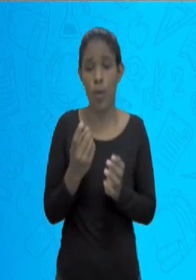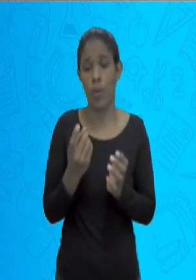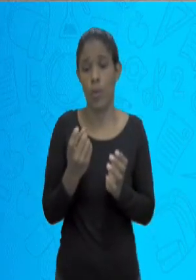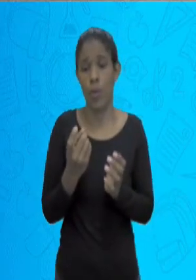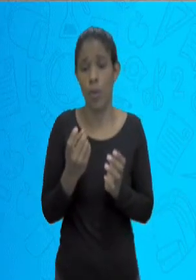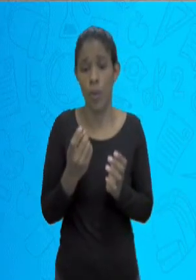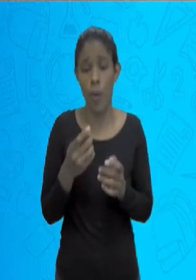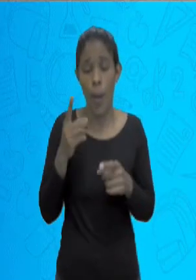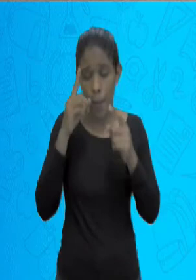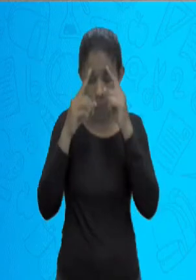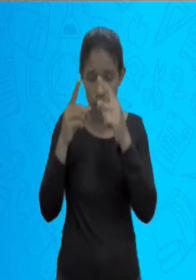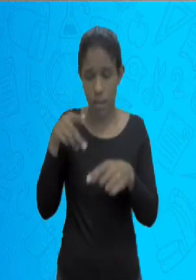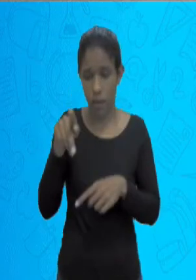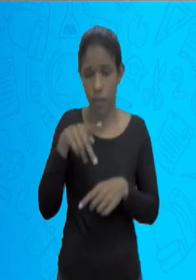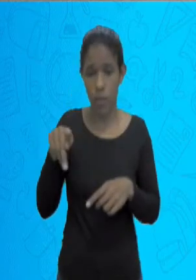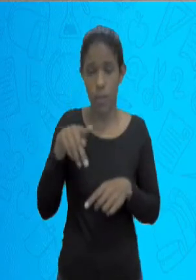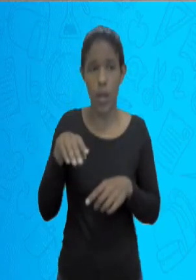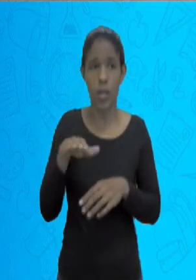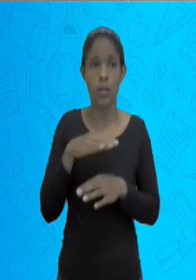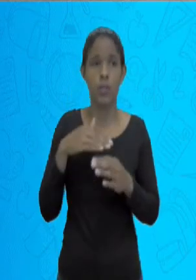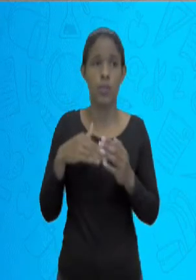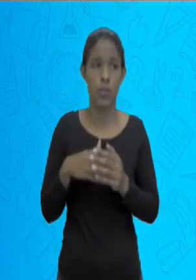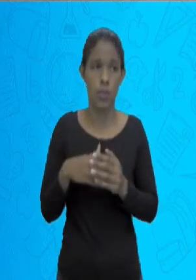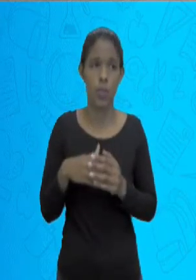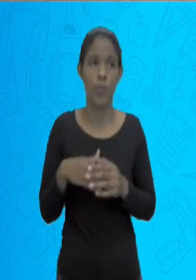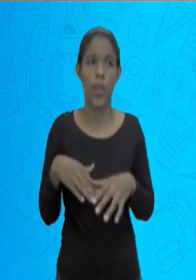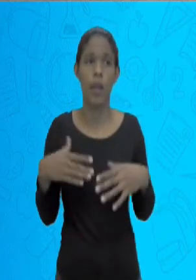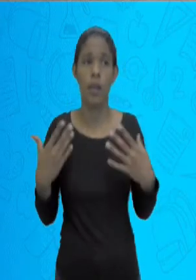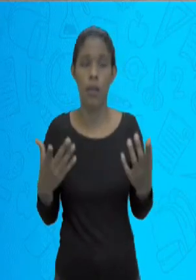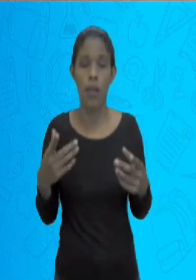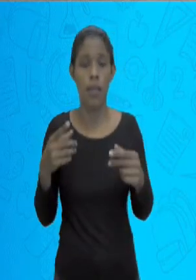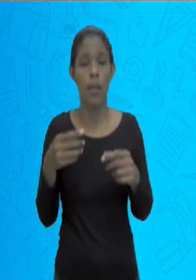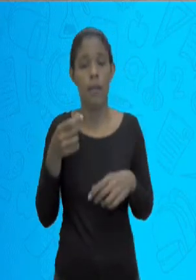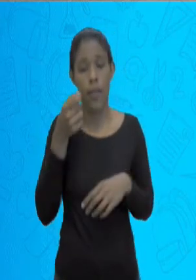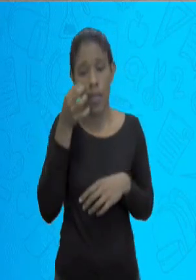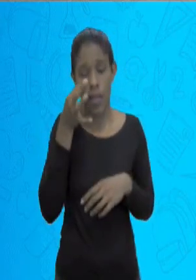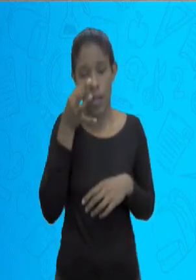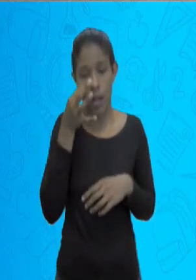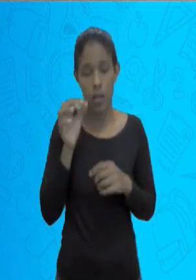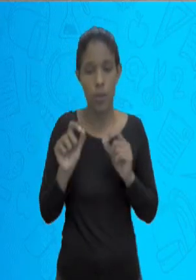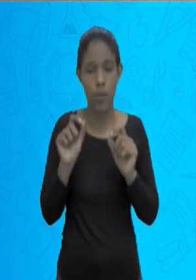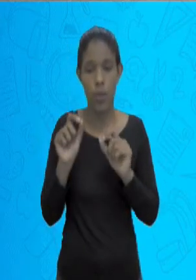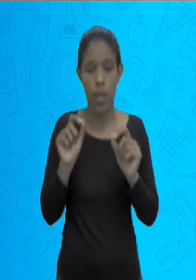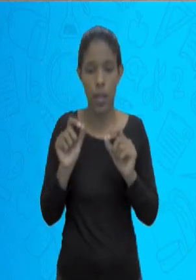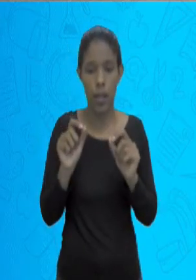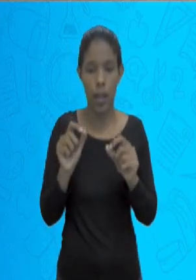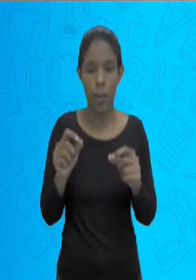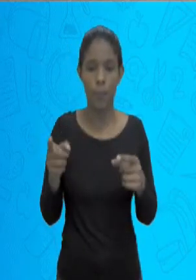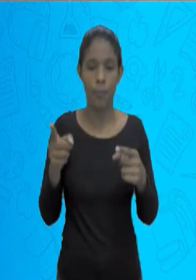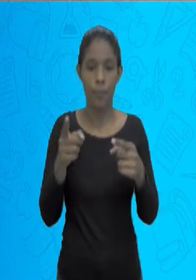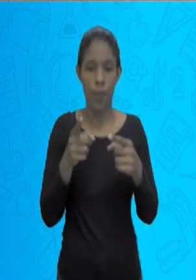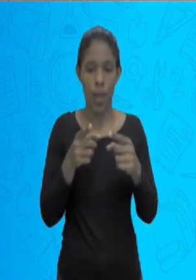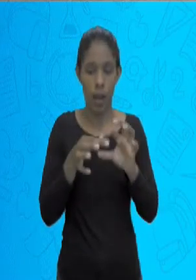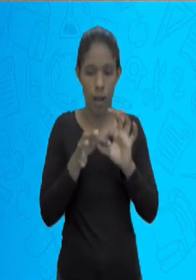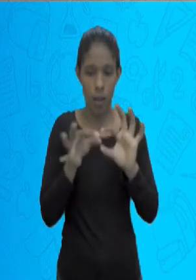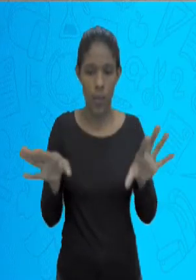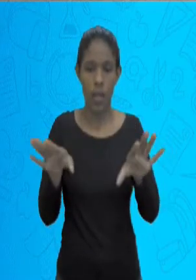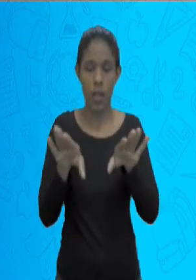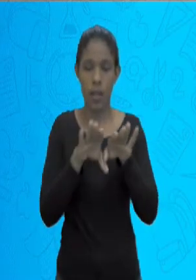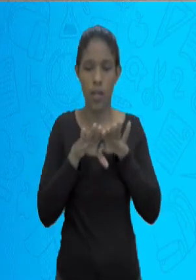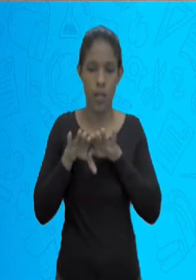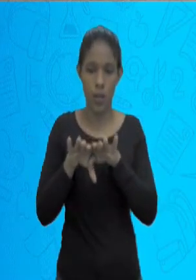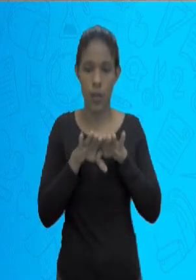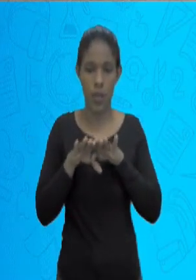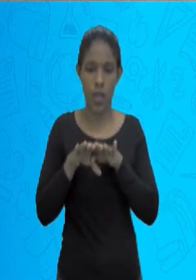liberdade, fraternidade e igualdade. Porém, nós vimos neste estudo